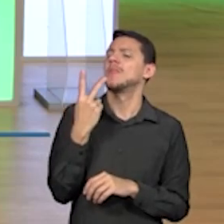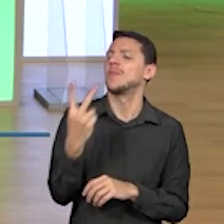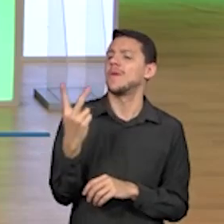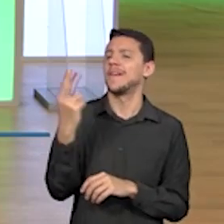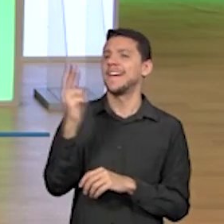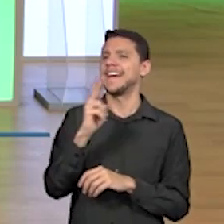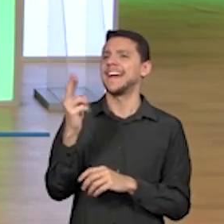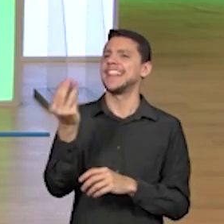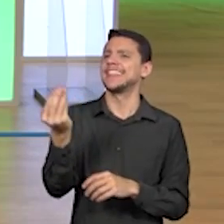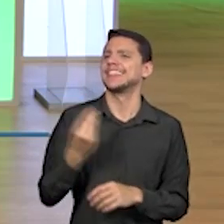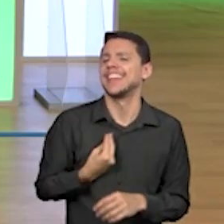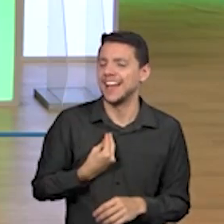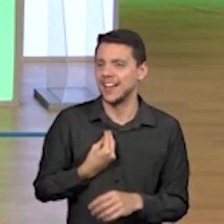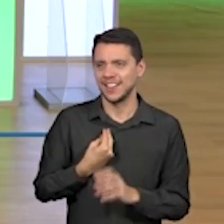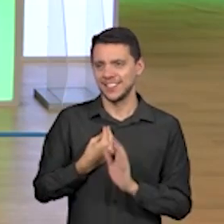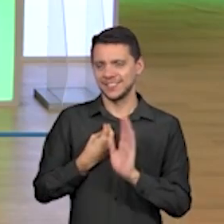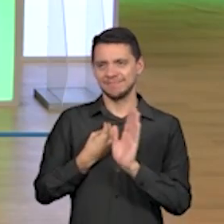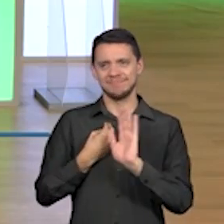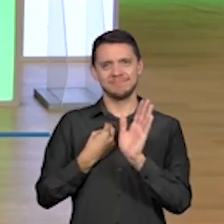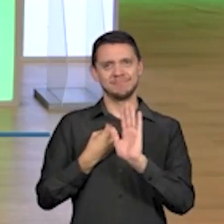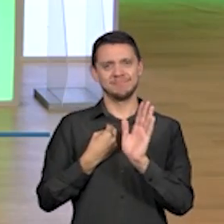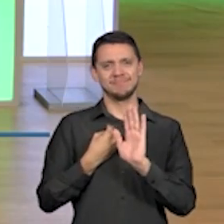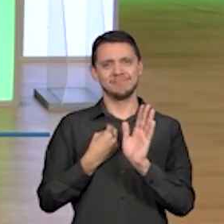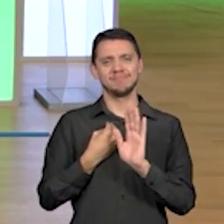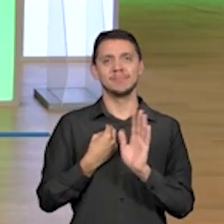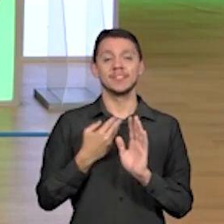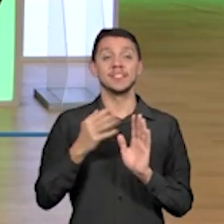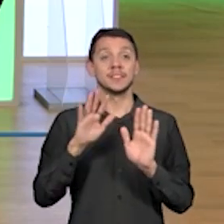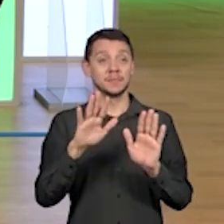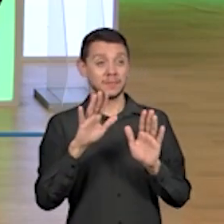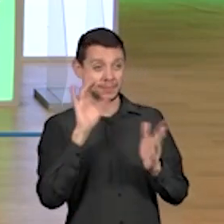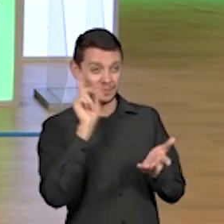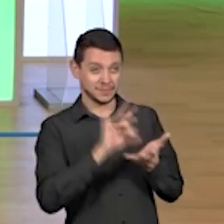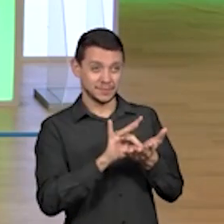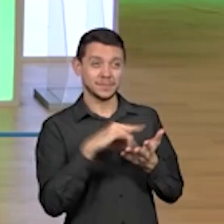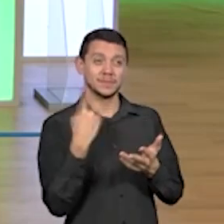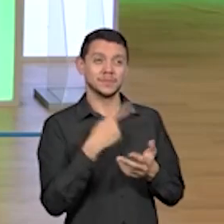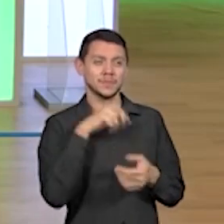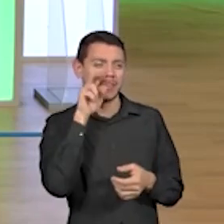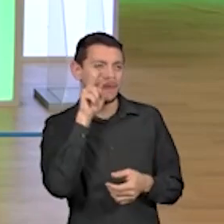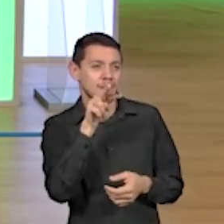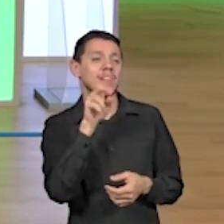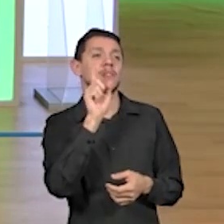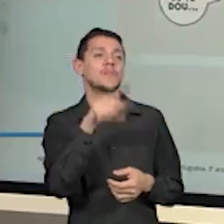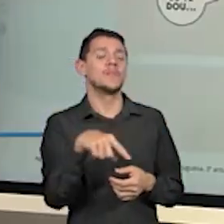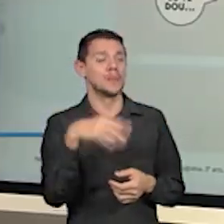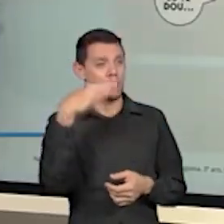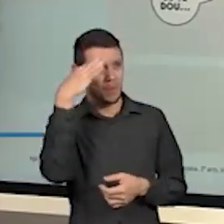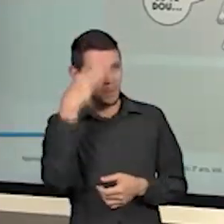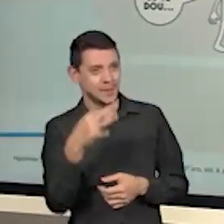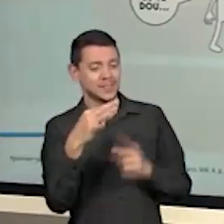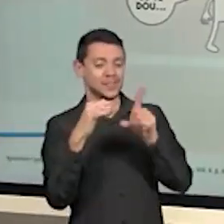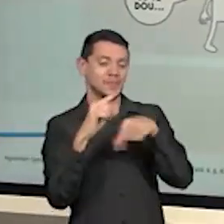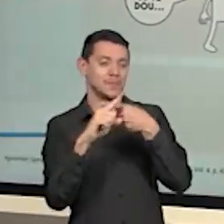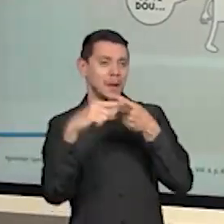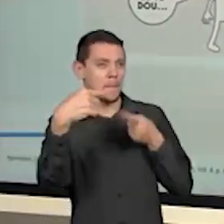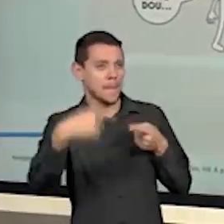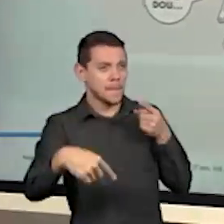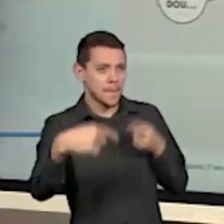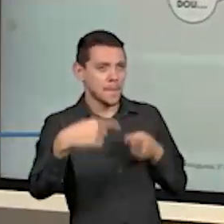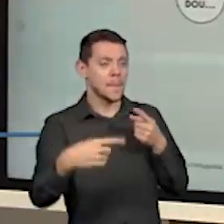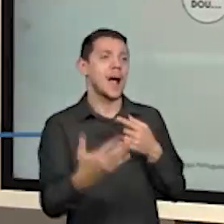entendeu a princípio. Verdade. Sabe que isso que estamos fazendo aqui, essa compreensão e essa discussão, me faz lembrar de